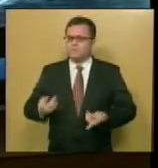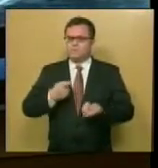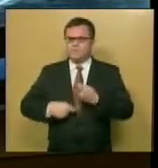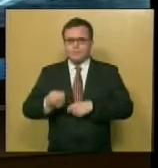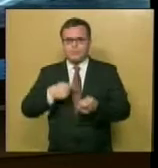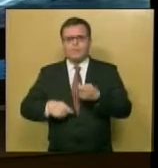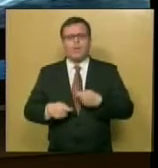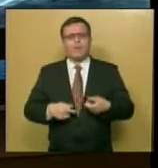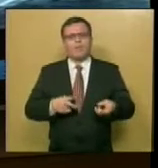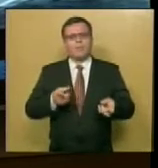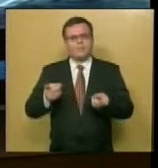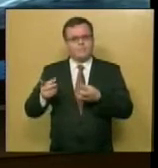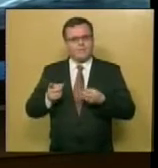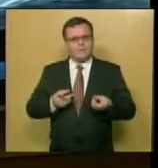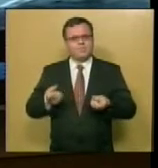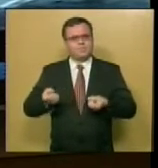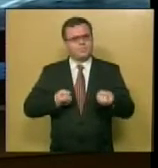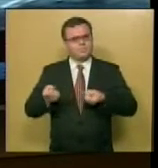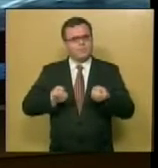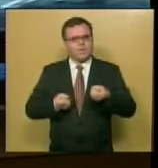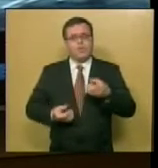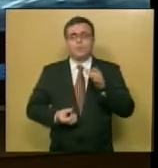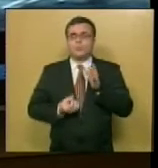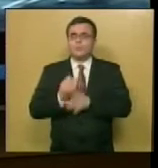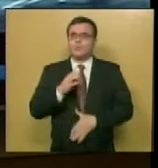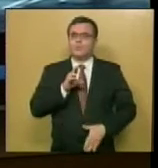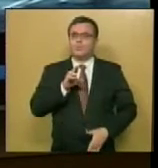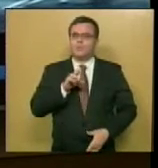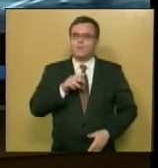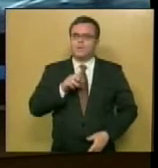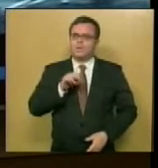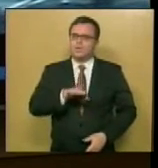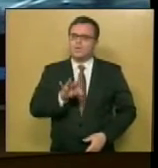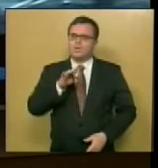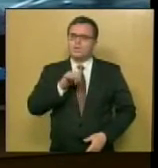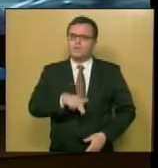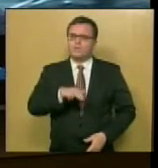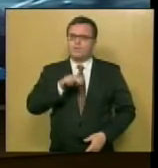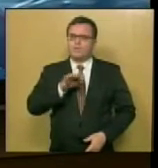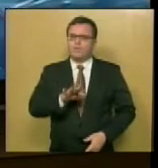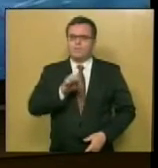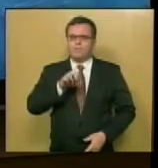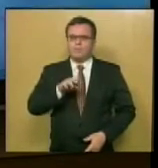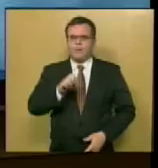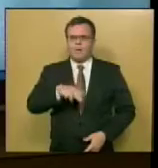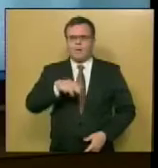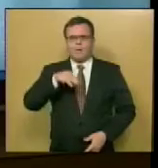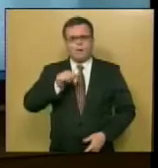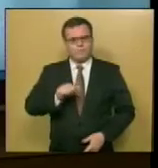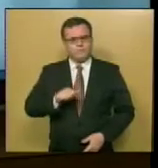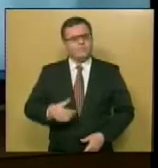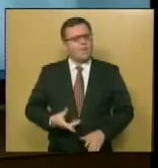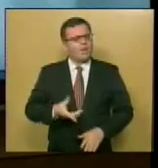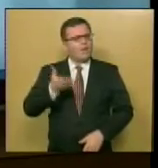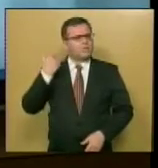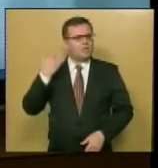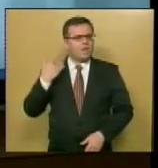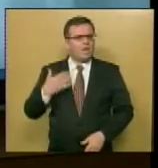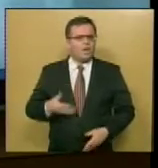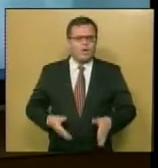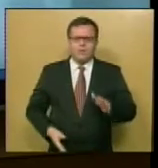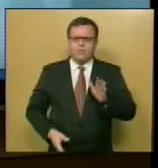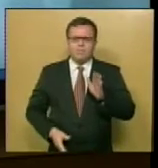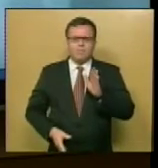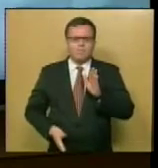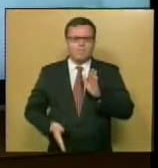veículos com a inauguração da Transvemasa, pioneira em Sergipe na venda do Fusca, na época o carro mais popular